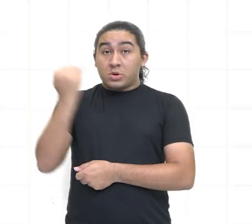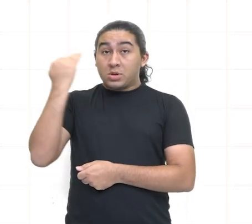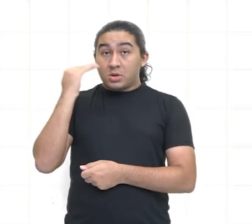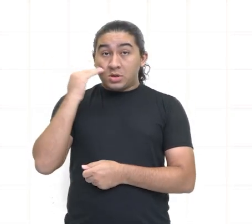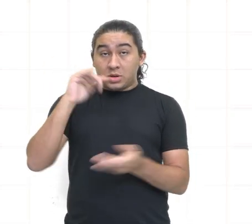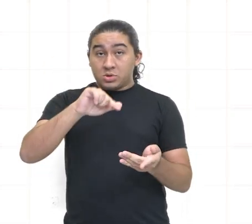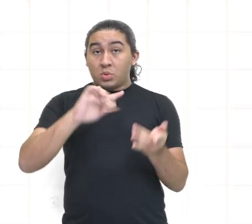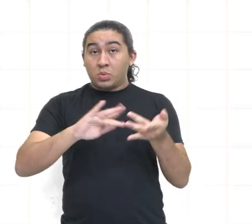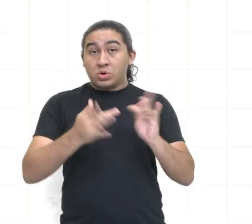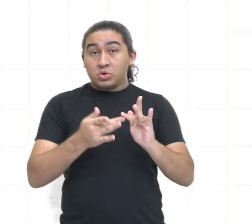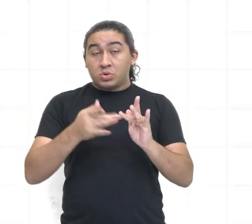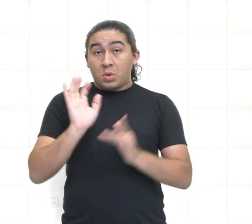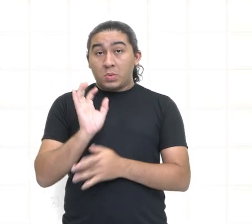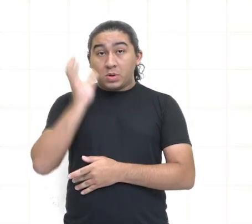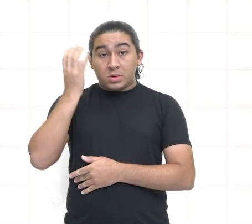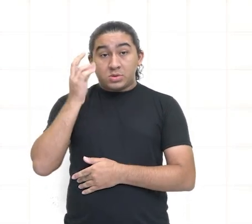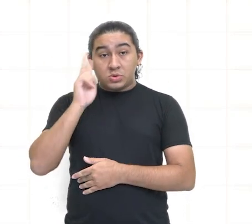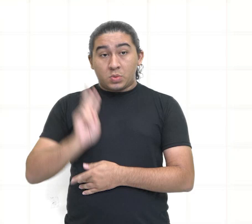galera.